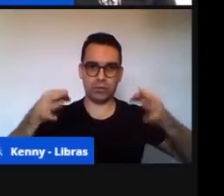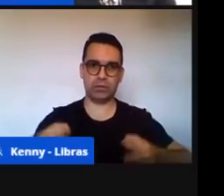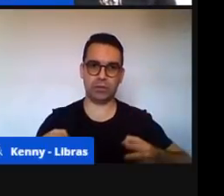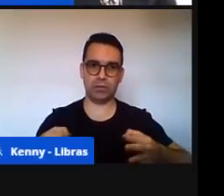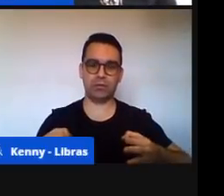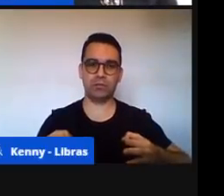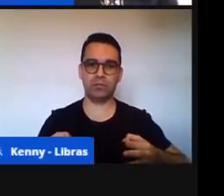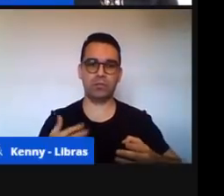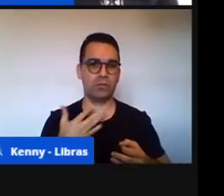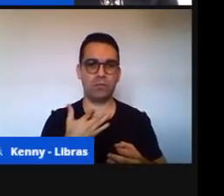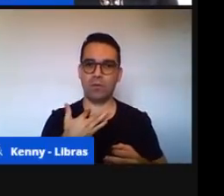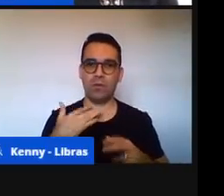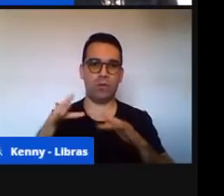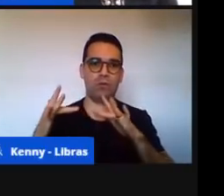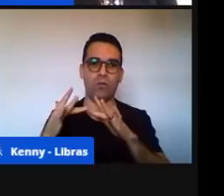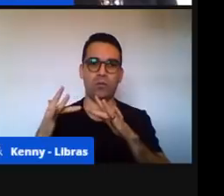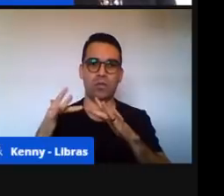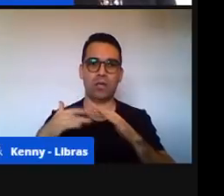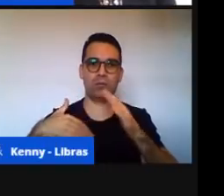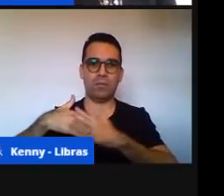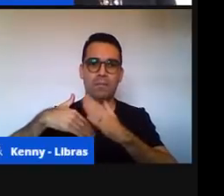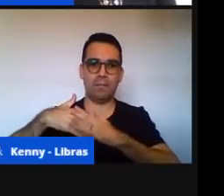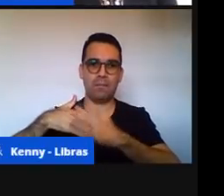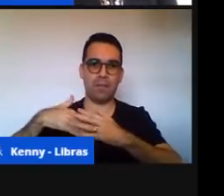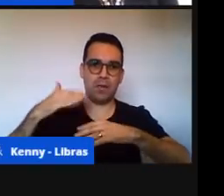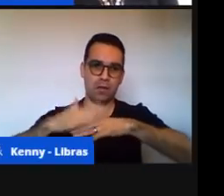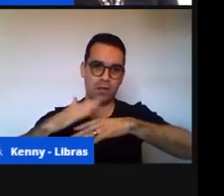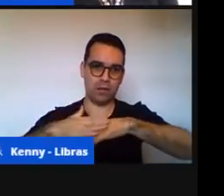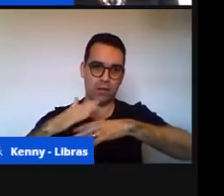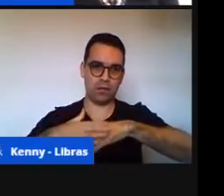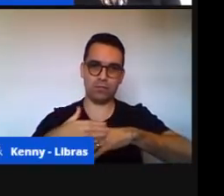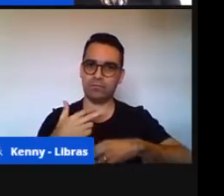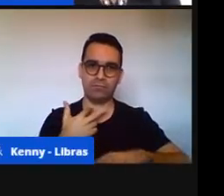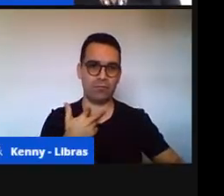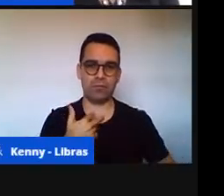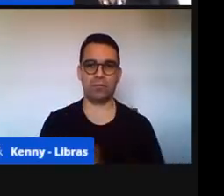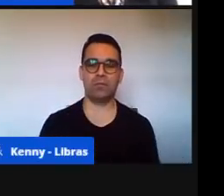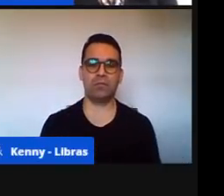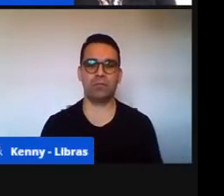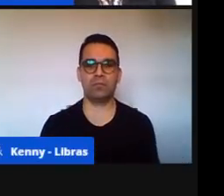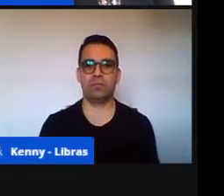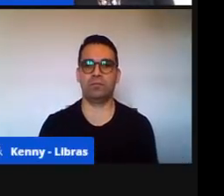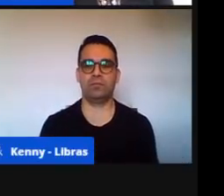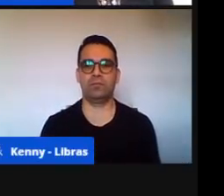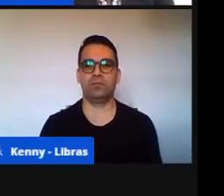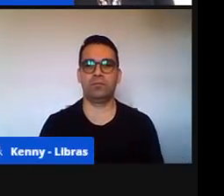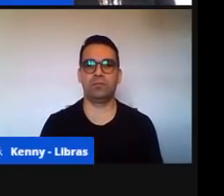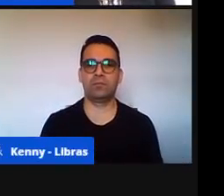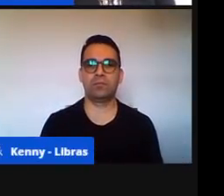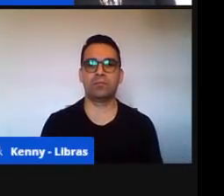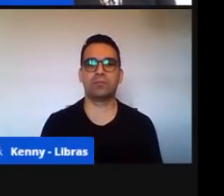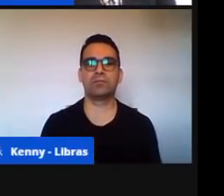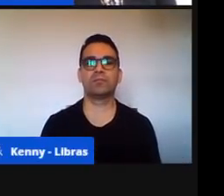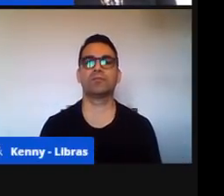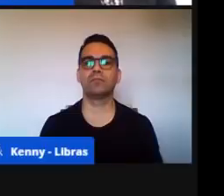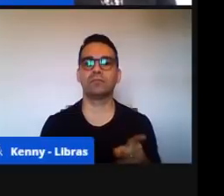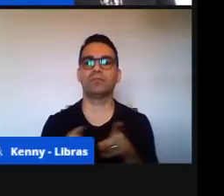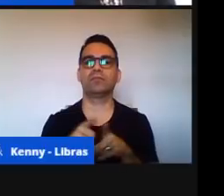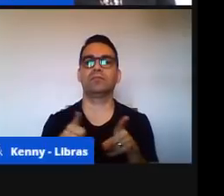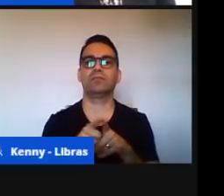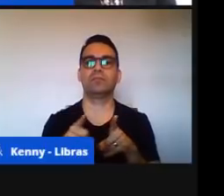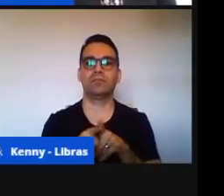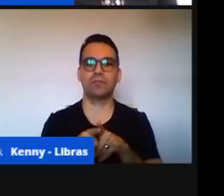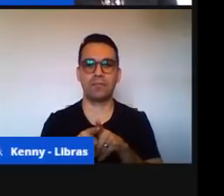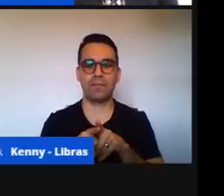O ideal é que tenha uma área exclusiva para realizar lavagem das mãos, higienização das mãos, que pode ser